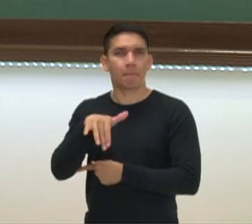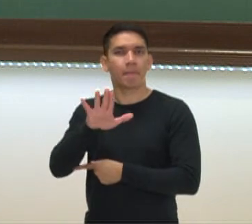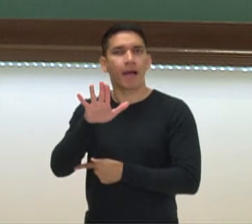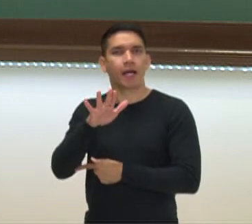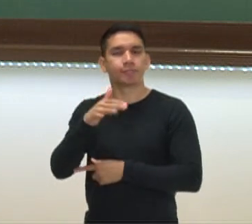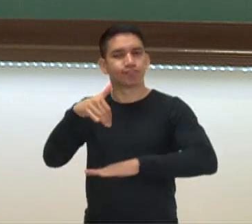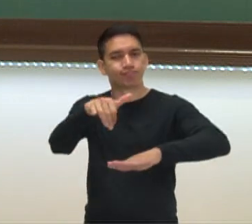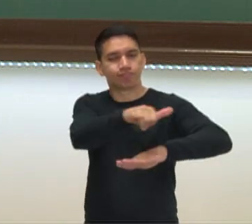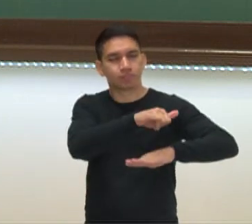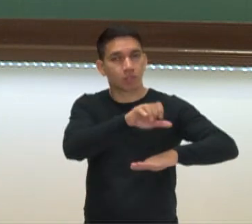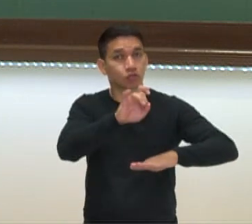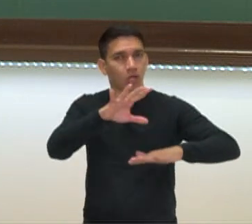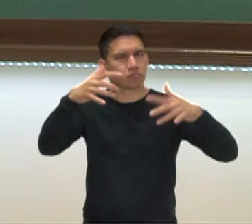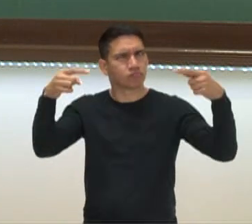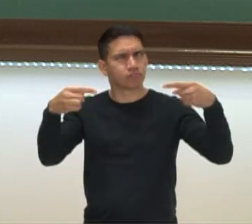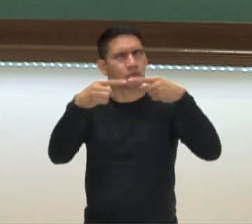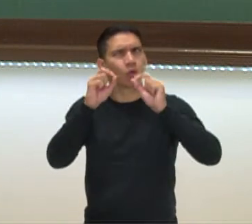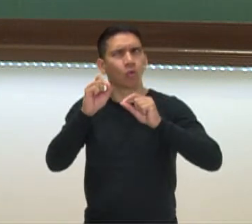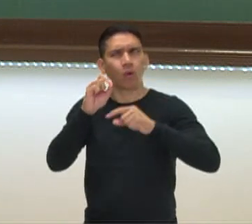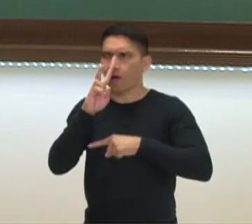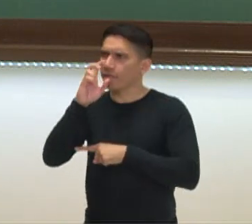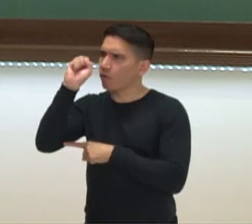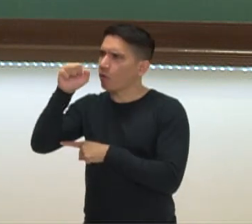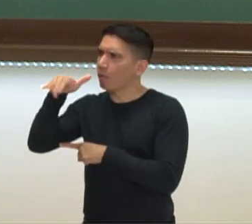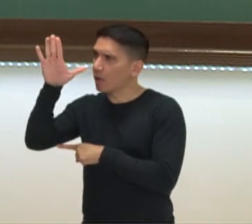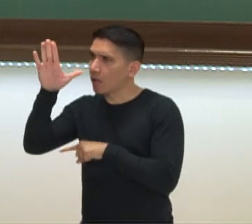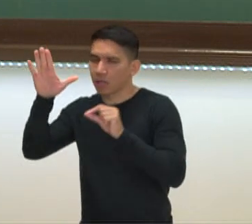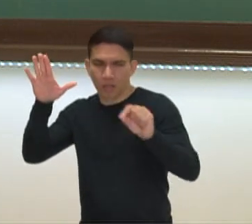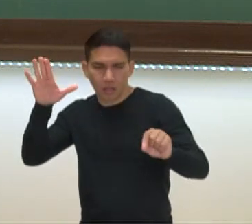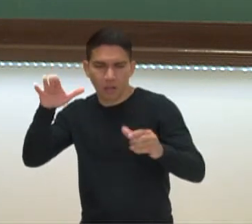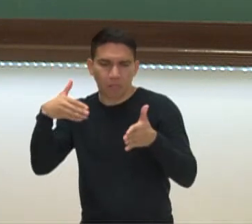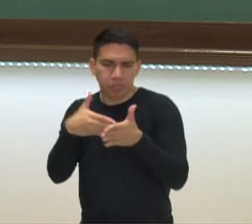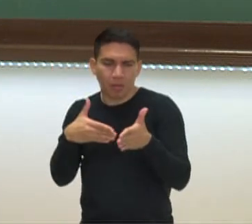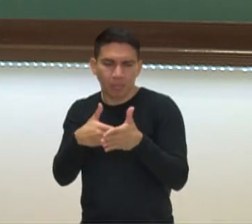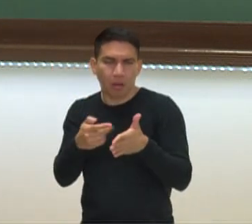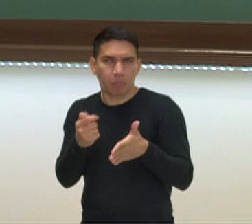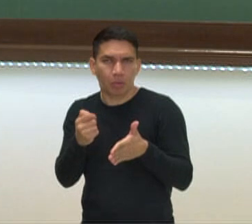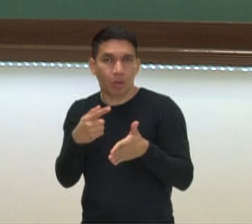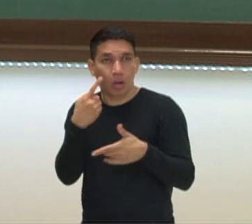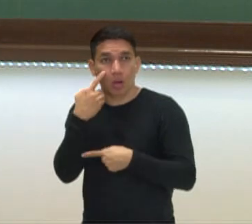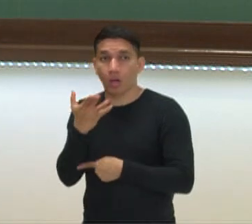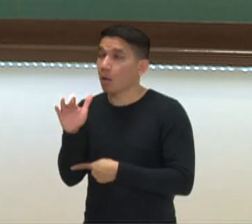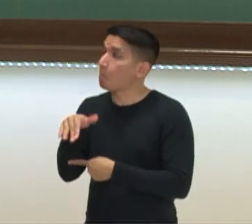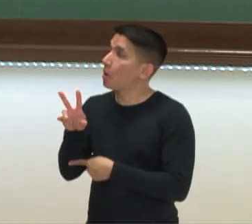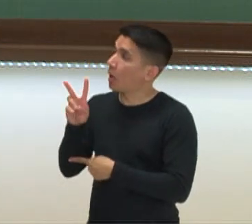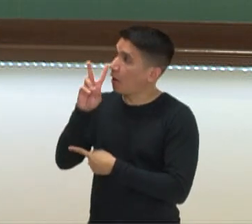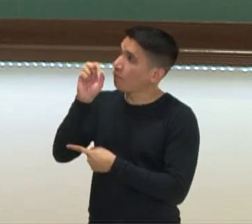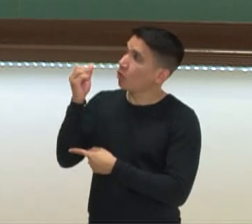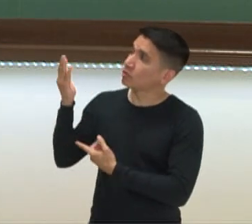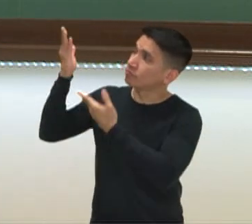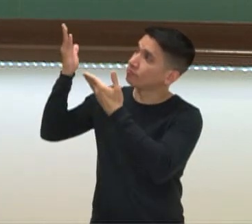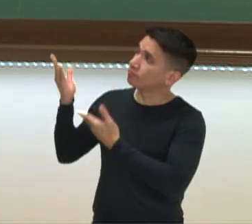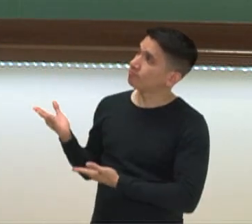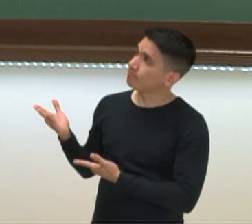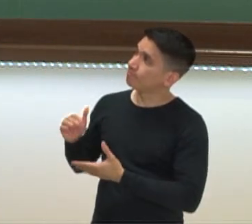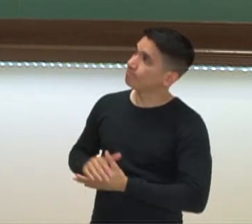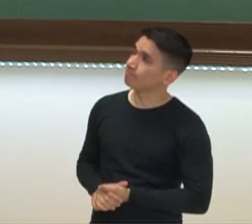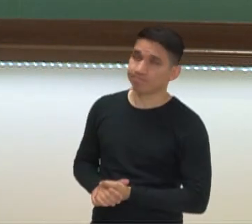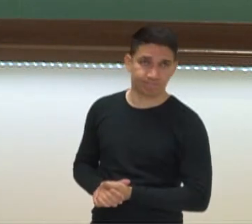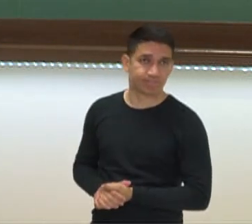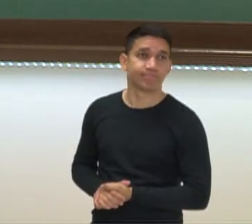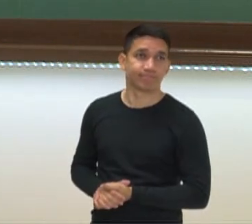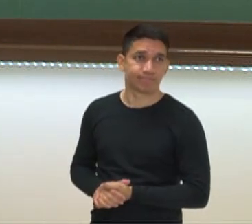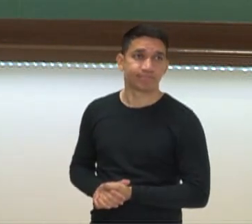Então, é só pensar. Alta potência, baixa resistência. Quem tem a maior potência de todos esses aparelhos?